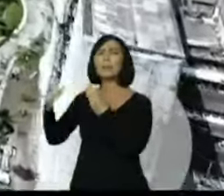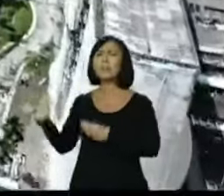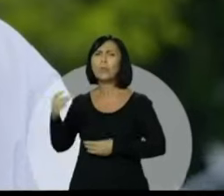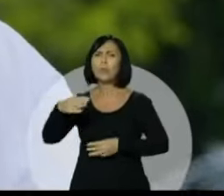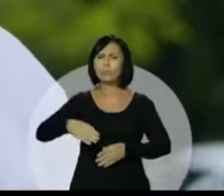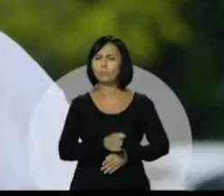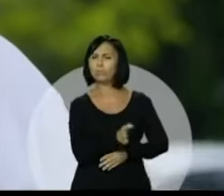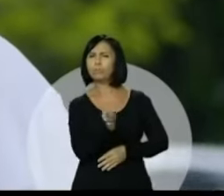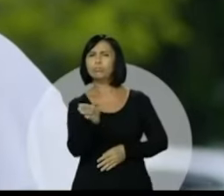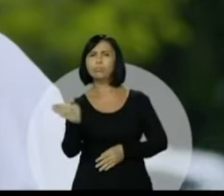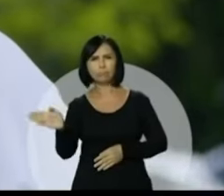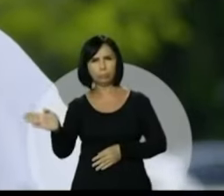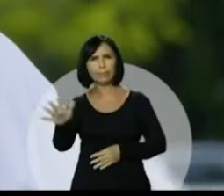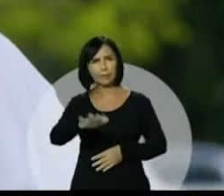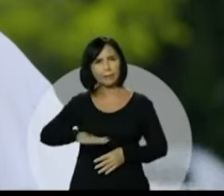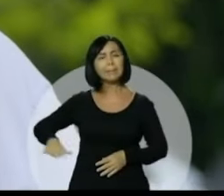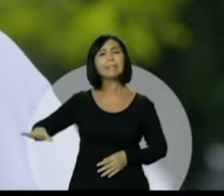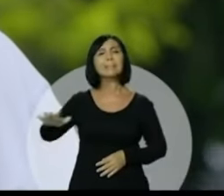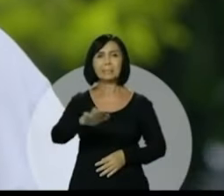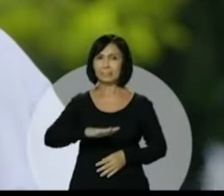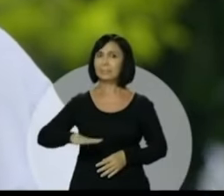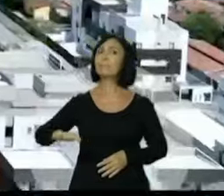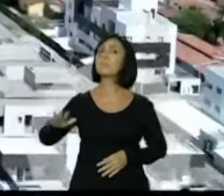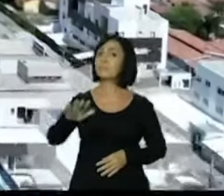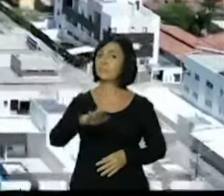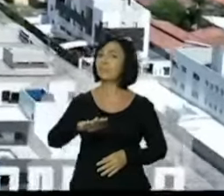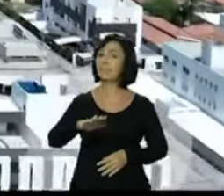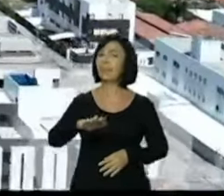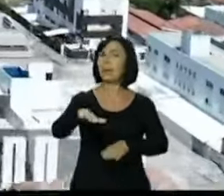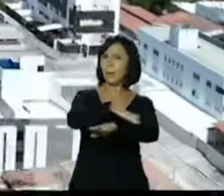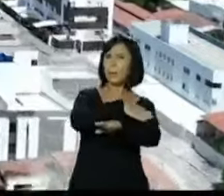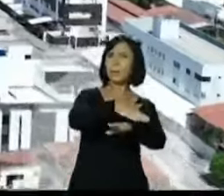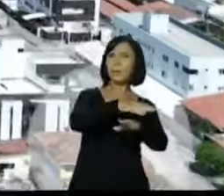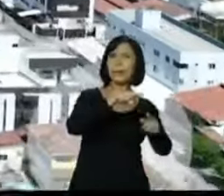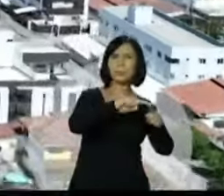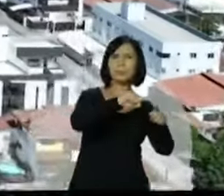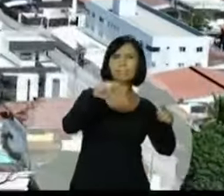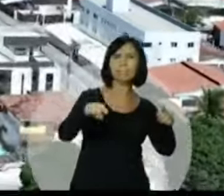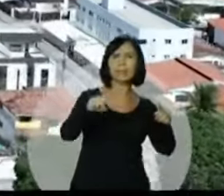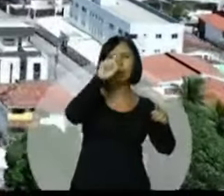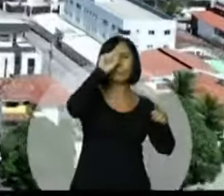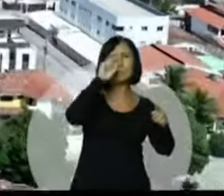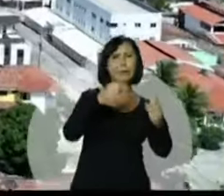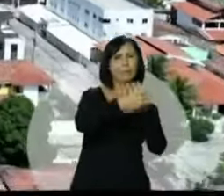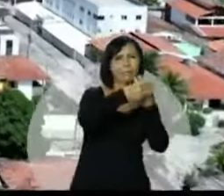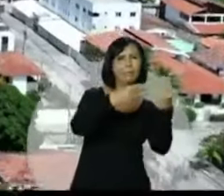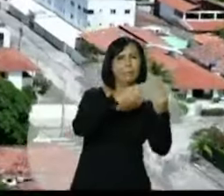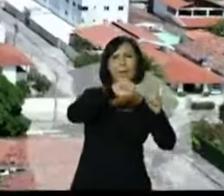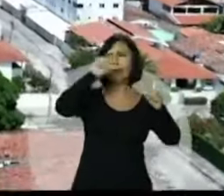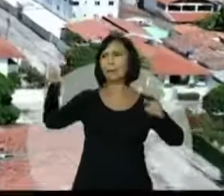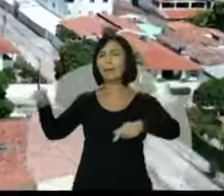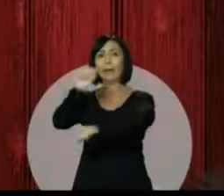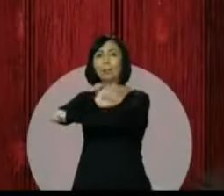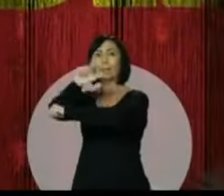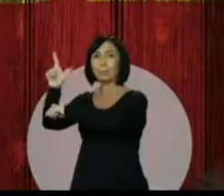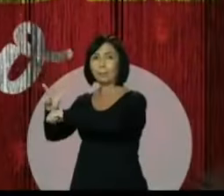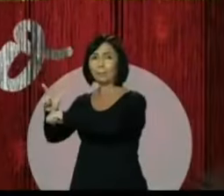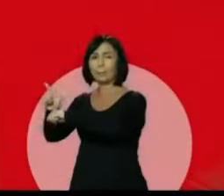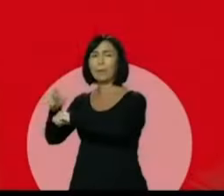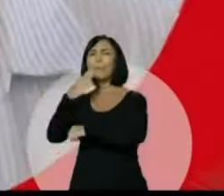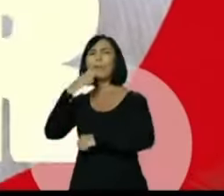nova alternativa para o trânsito da região, das três ruas e da avenida, que liga o Hospital Universitário ao Altiplano Cabo Branco.